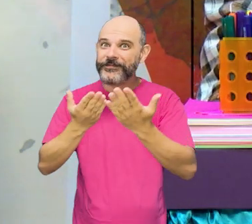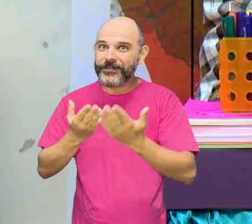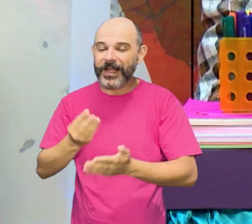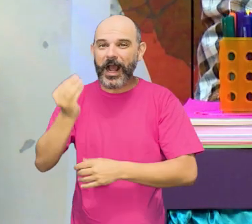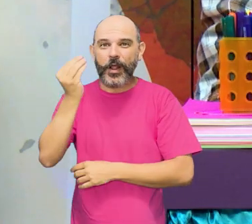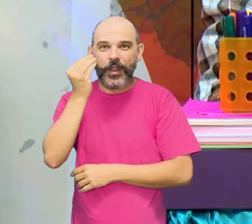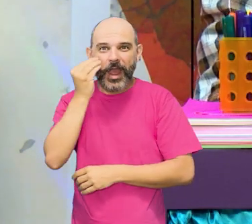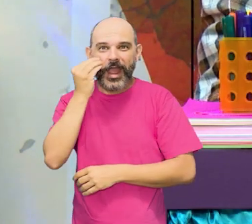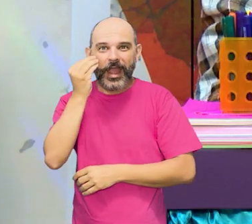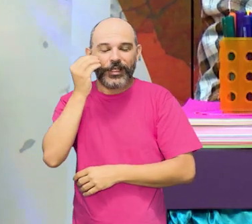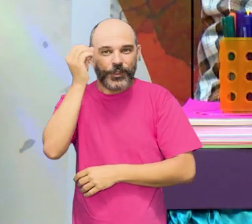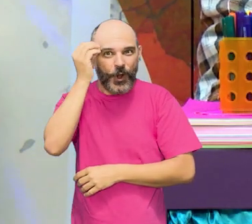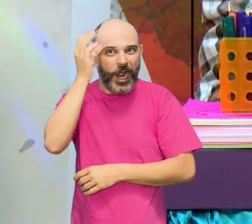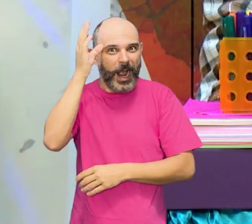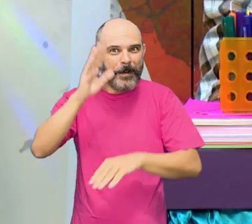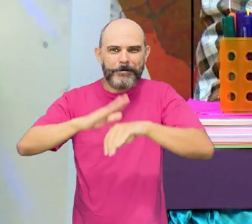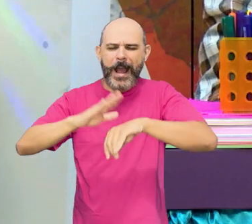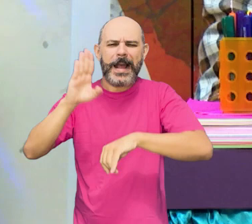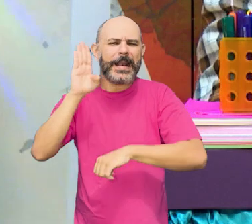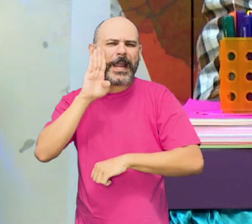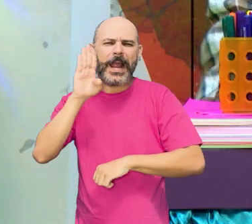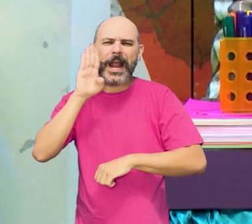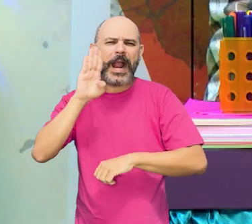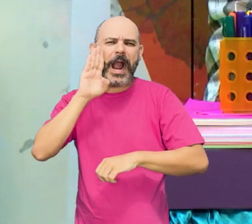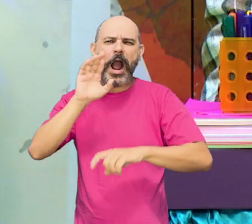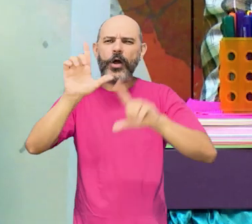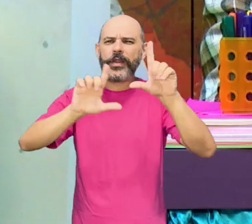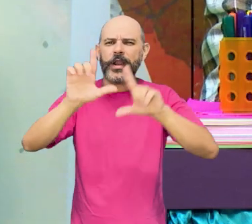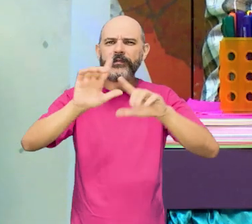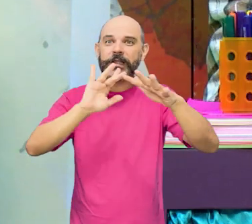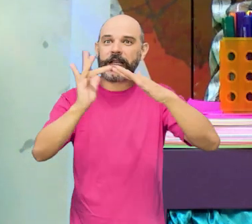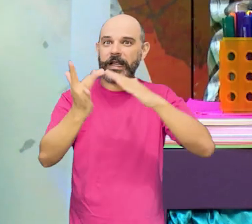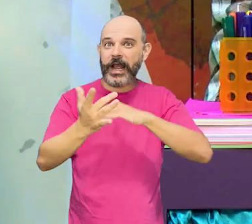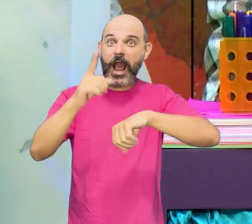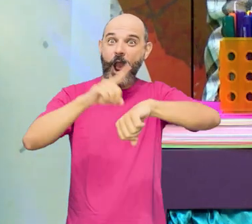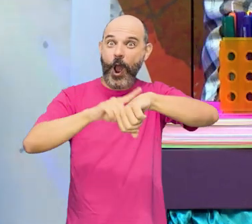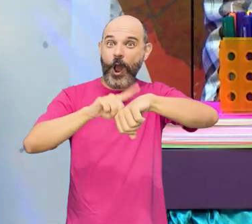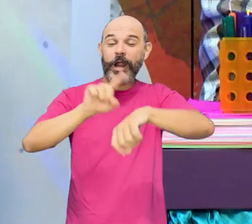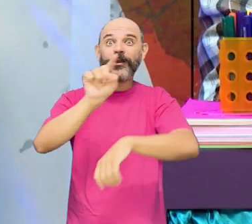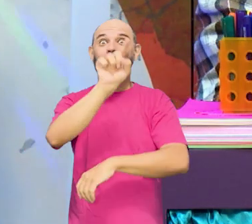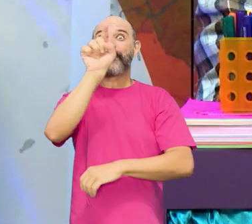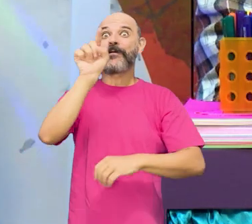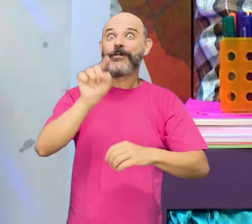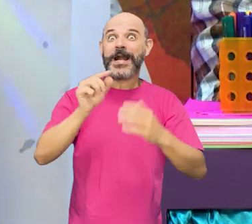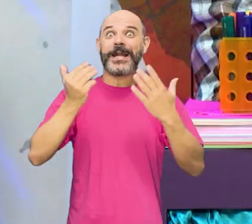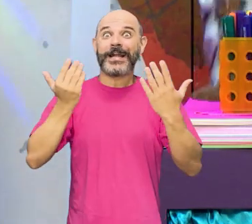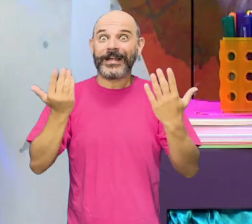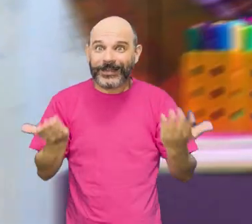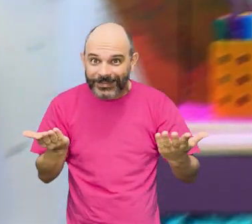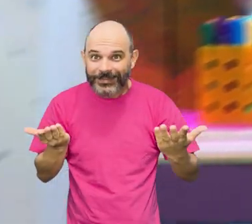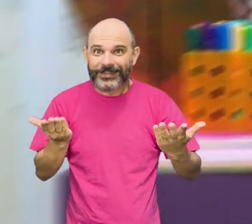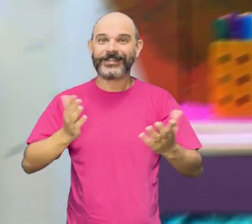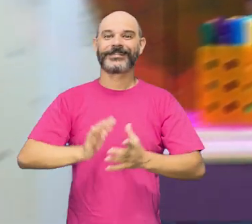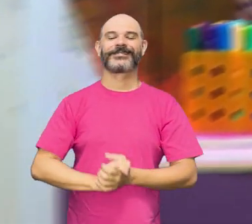Sejam bem-vindos ao teste de conhecimentos mais legal da TV e da internet. Tá na hora do nosso